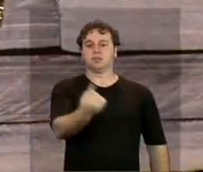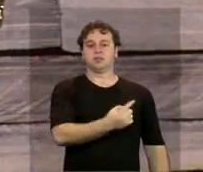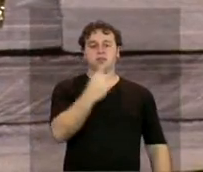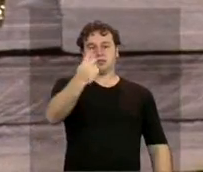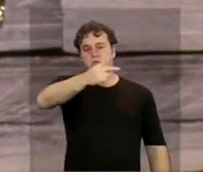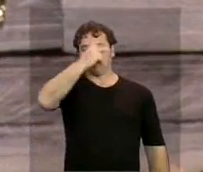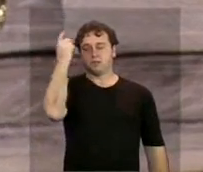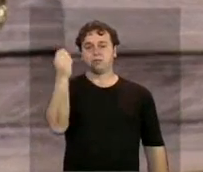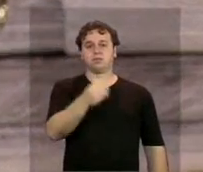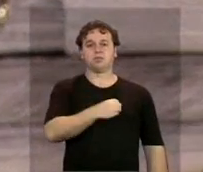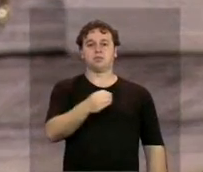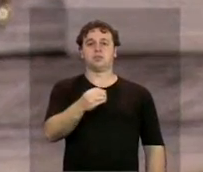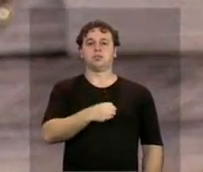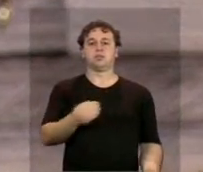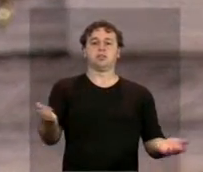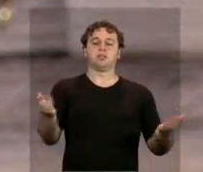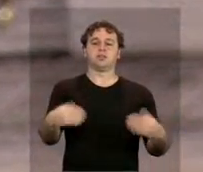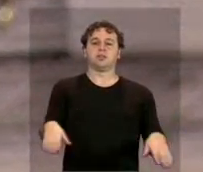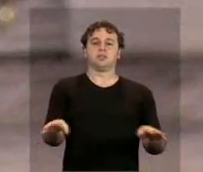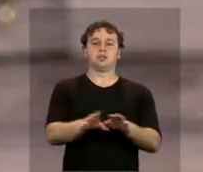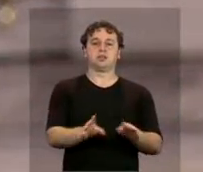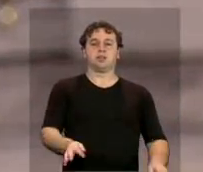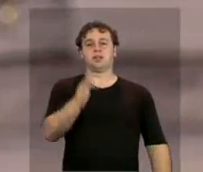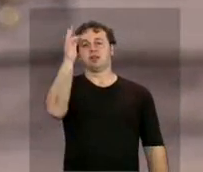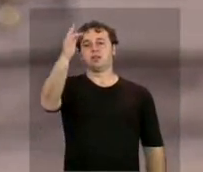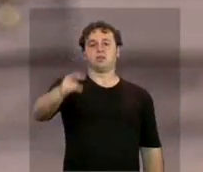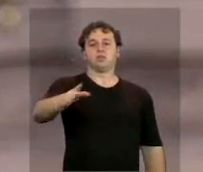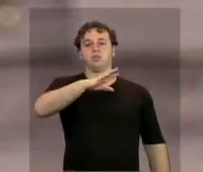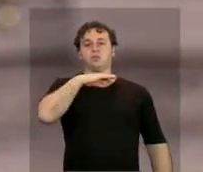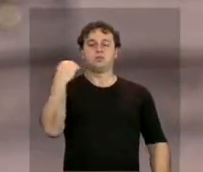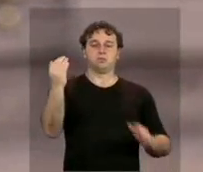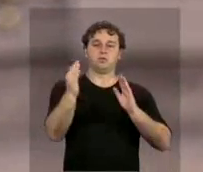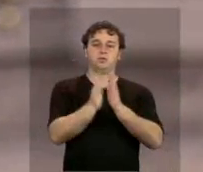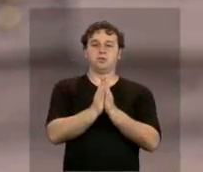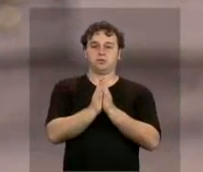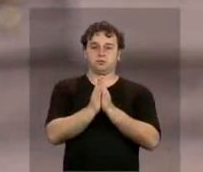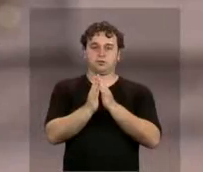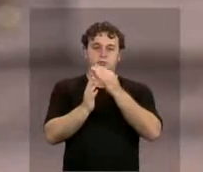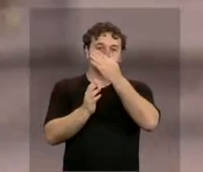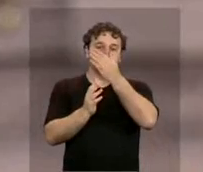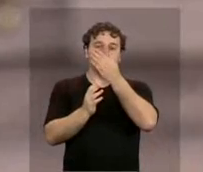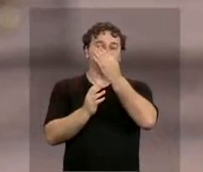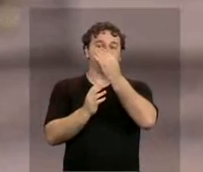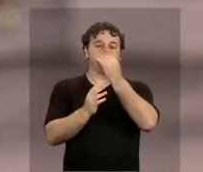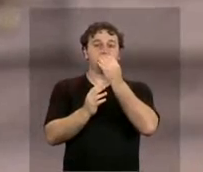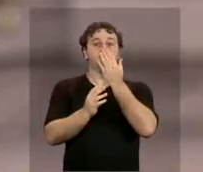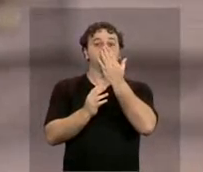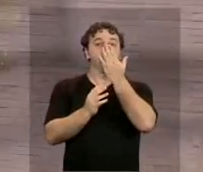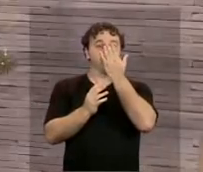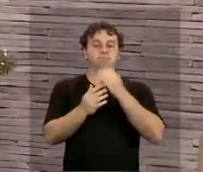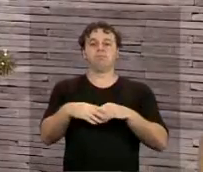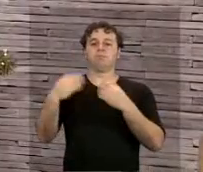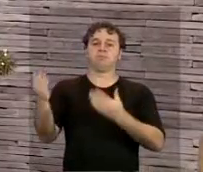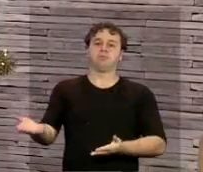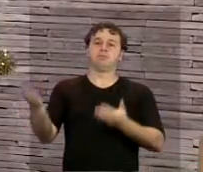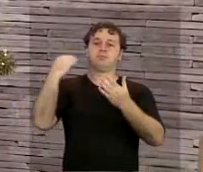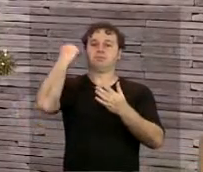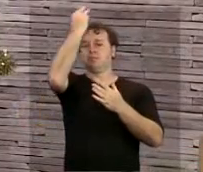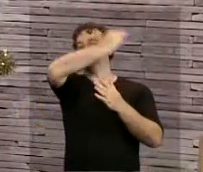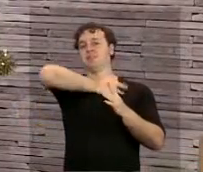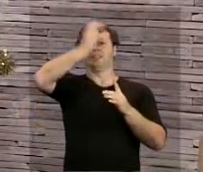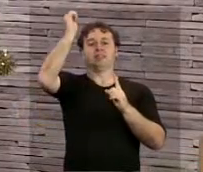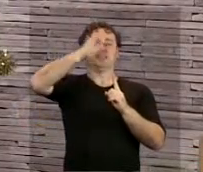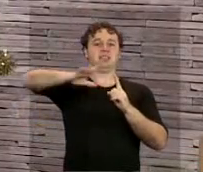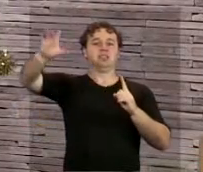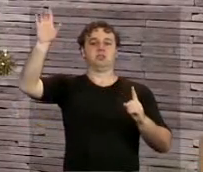de Deus, rogai por nós, pecadores, agora e na hora de nossa morte. Amém. Ave Maria, cheia